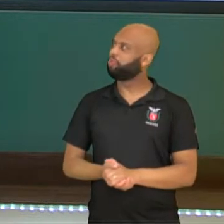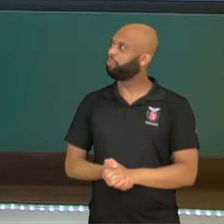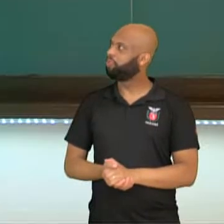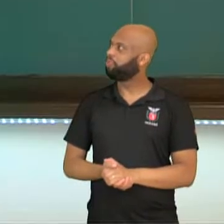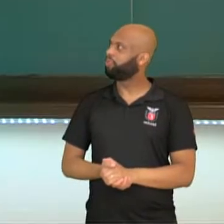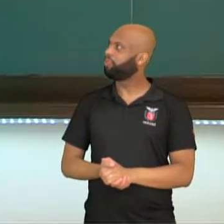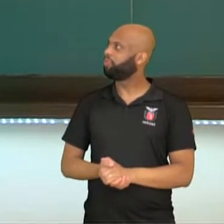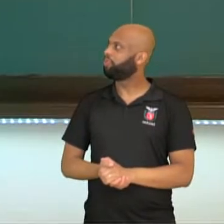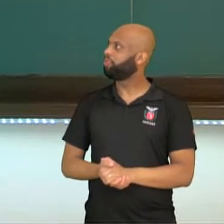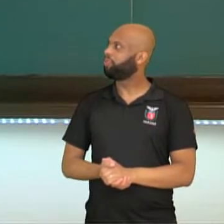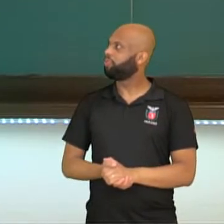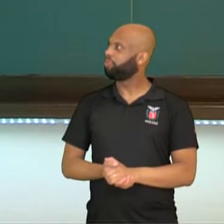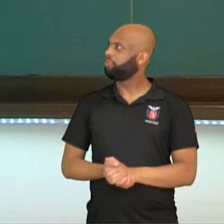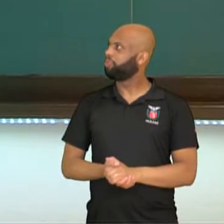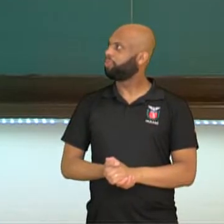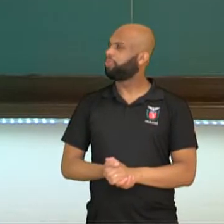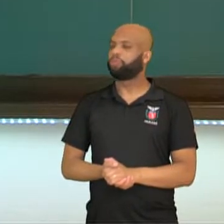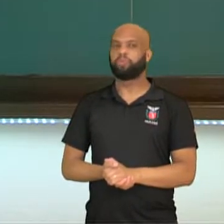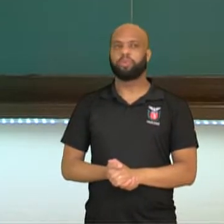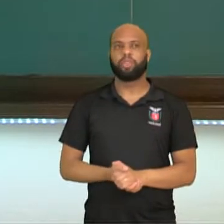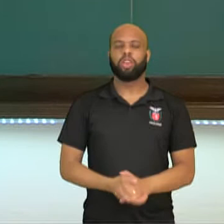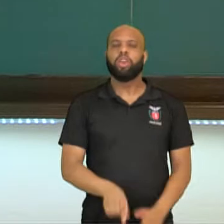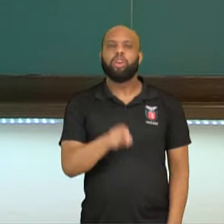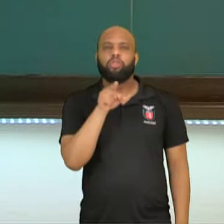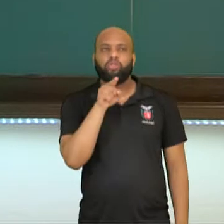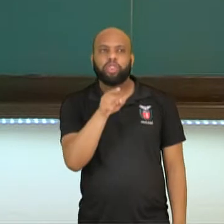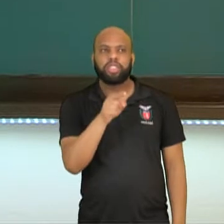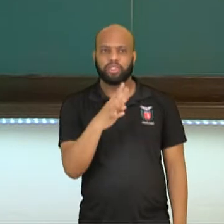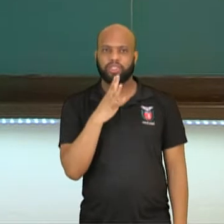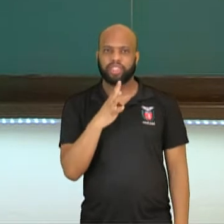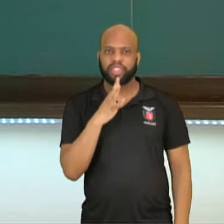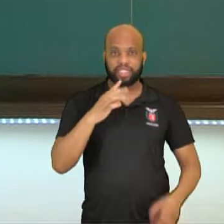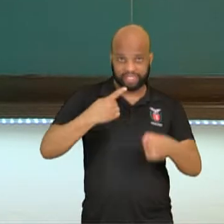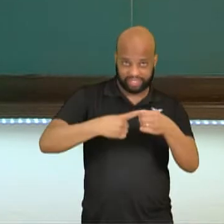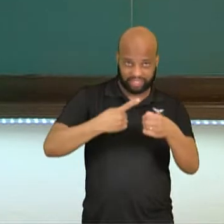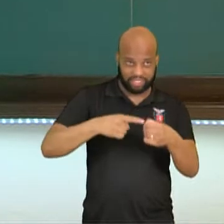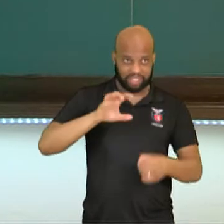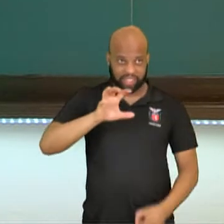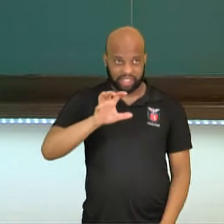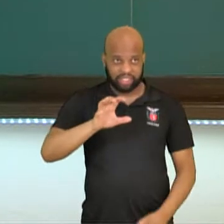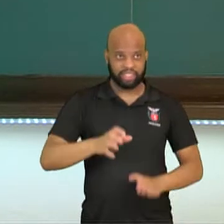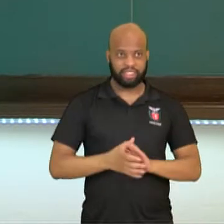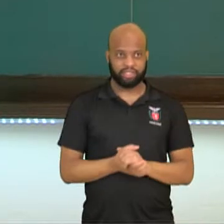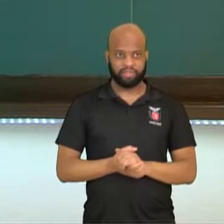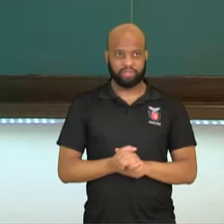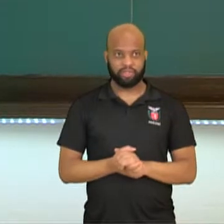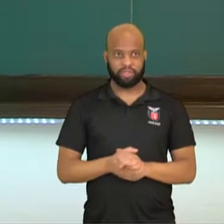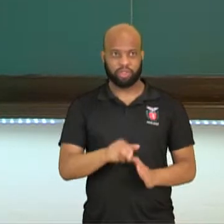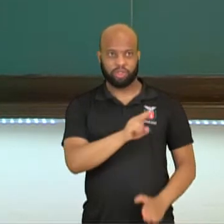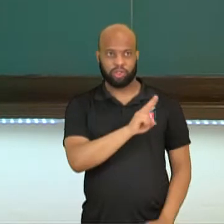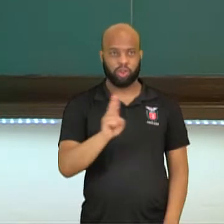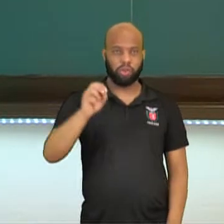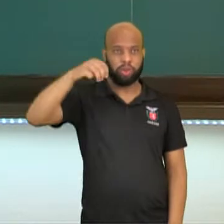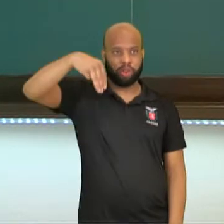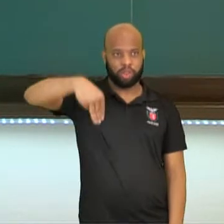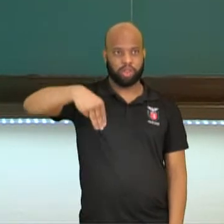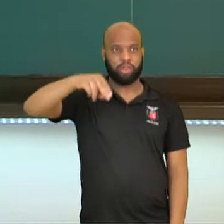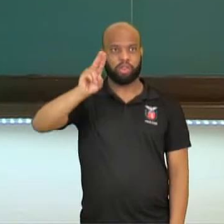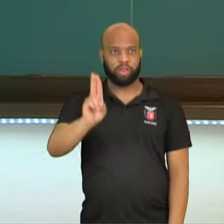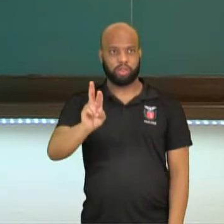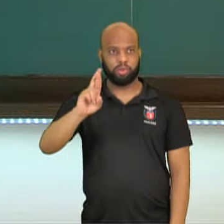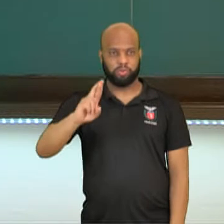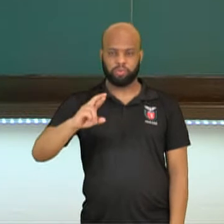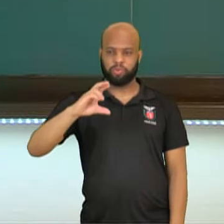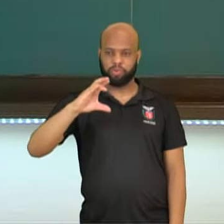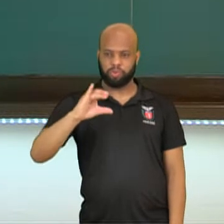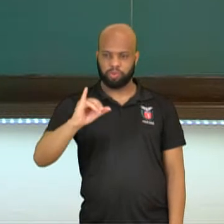de Múrcia. Já ouviram falar dessa cidade? Múrcia. Onde que fica, será,